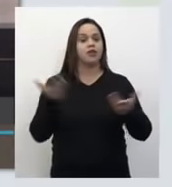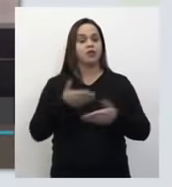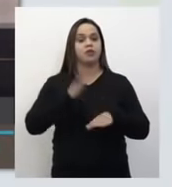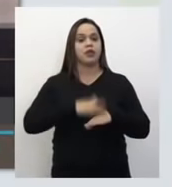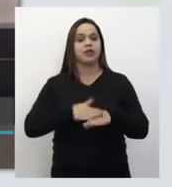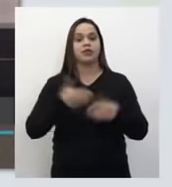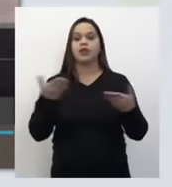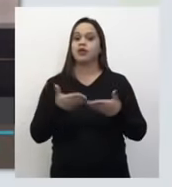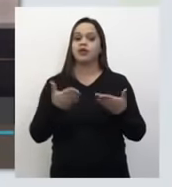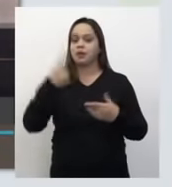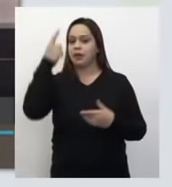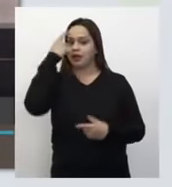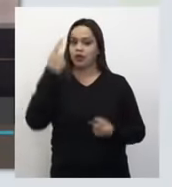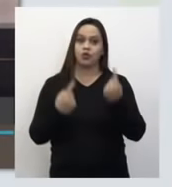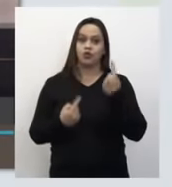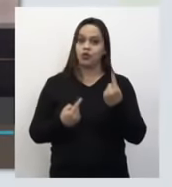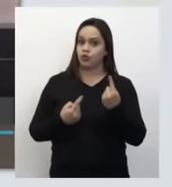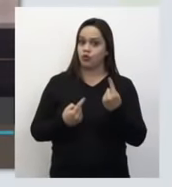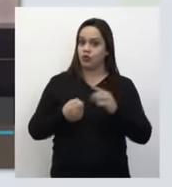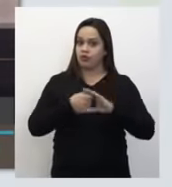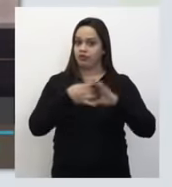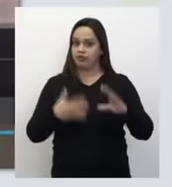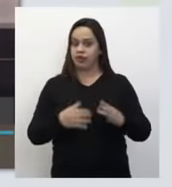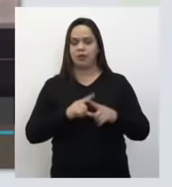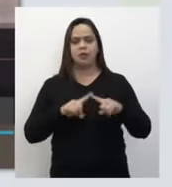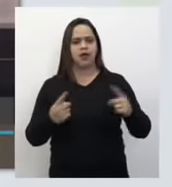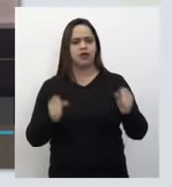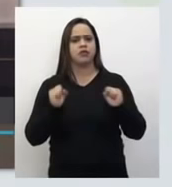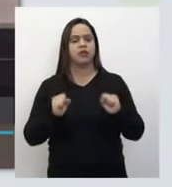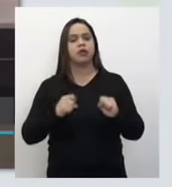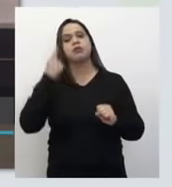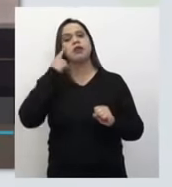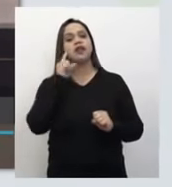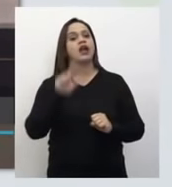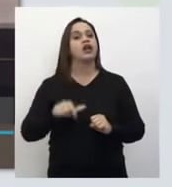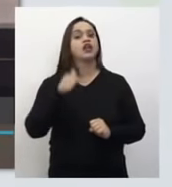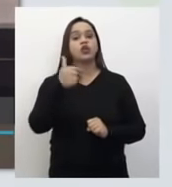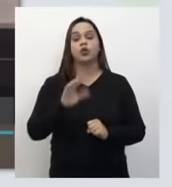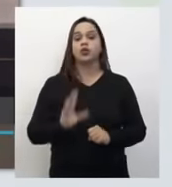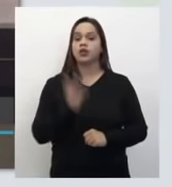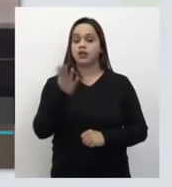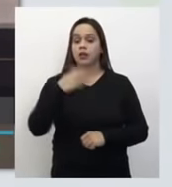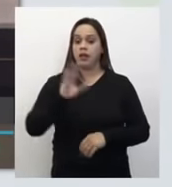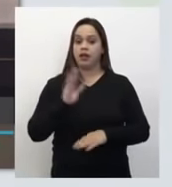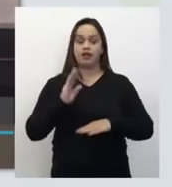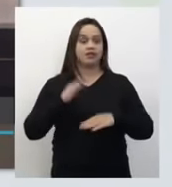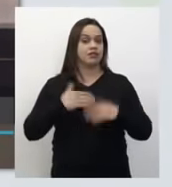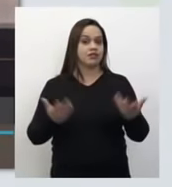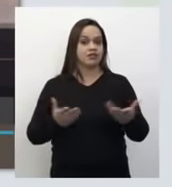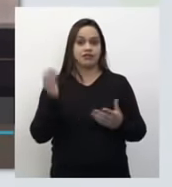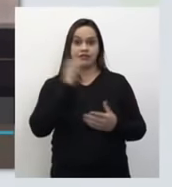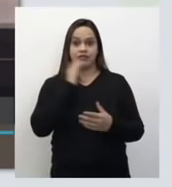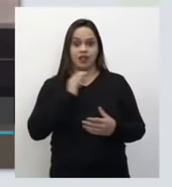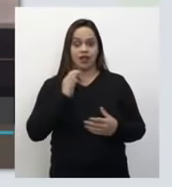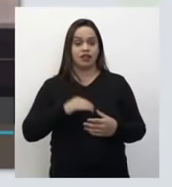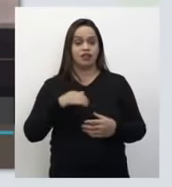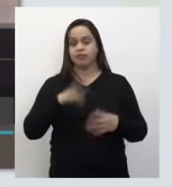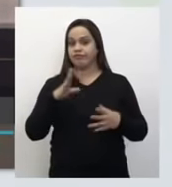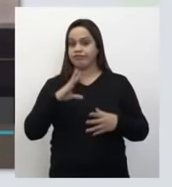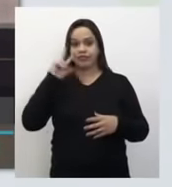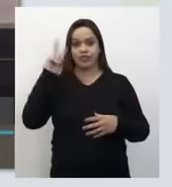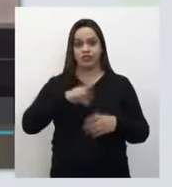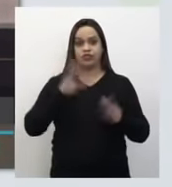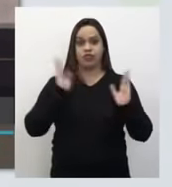em um aspecto, mas também podemos pensar em outras soluções mais práticas e pontuais para problemas